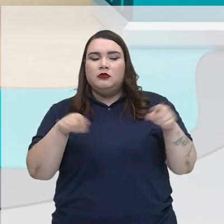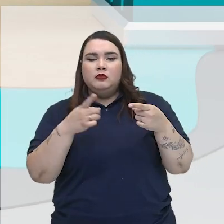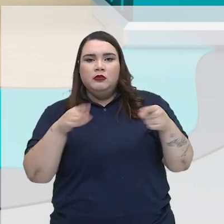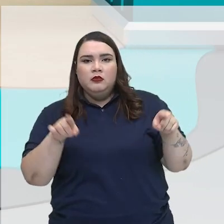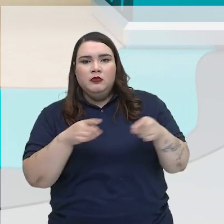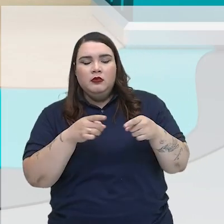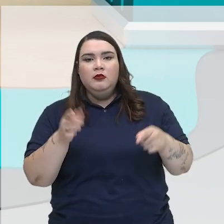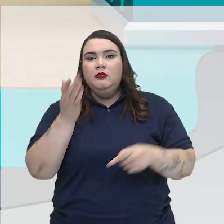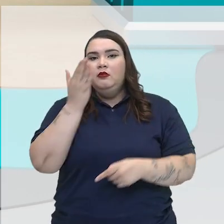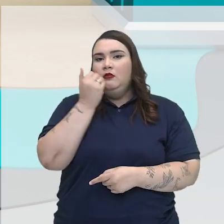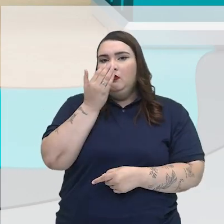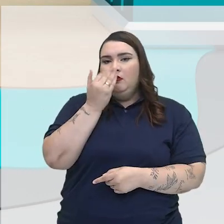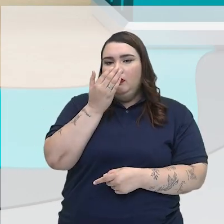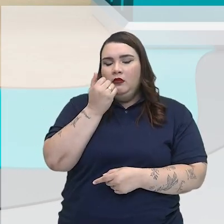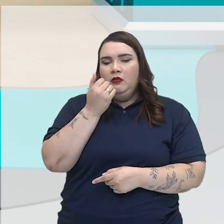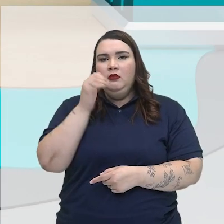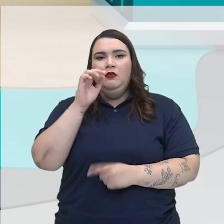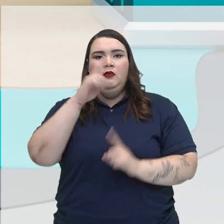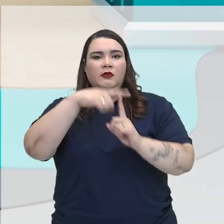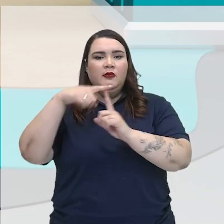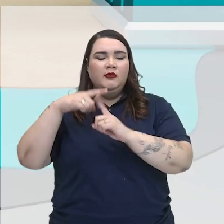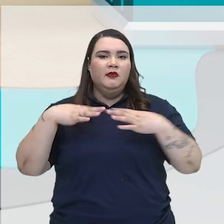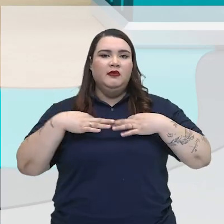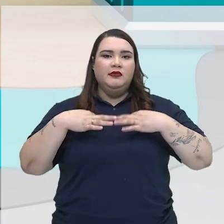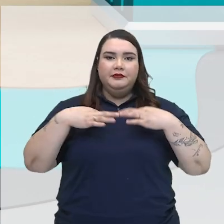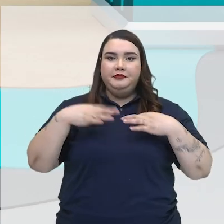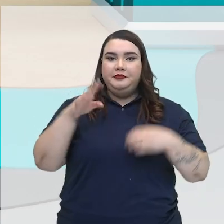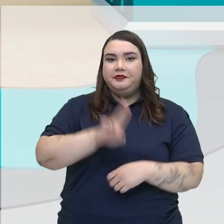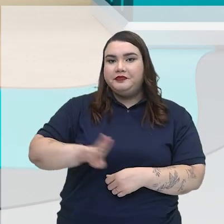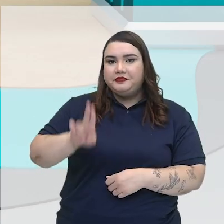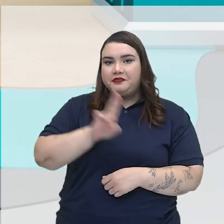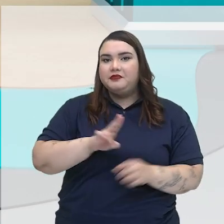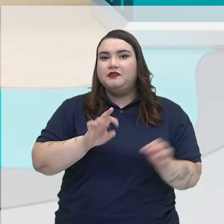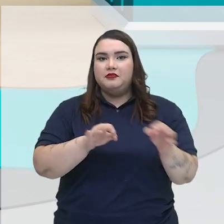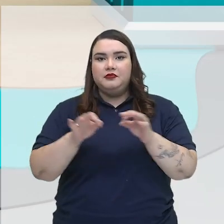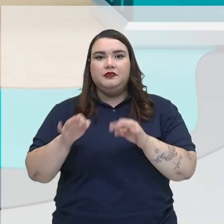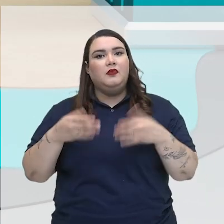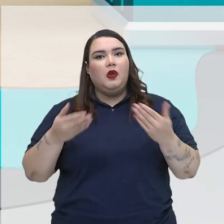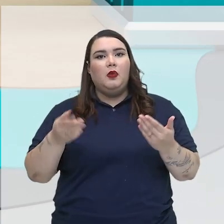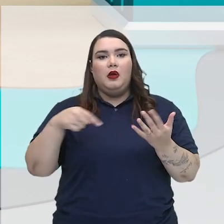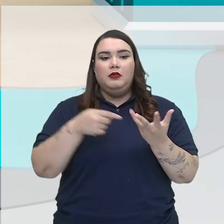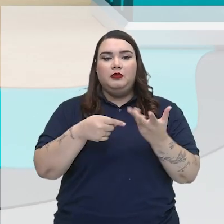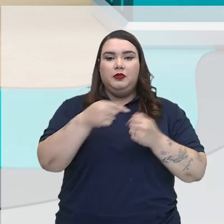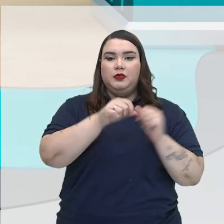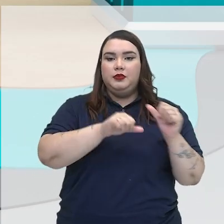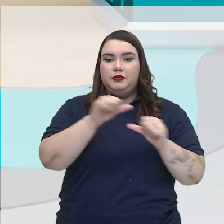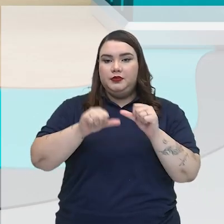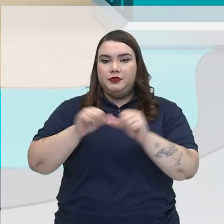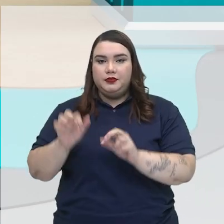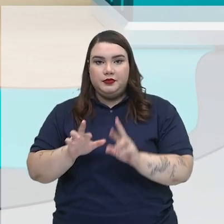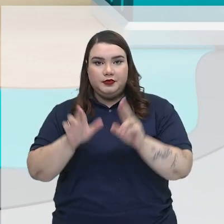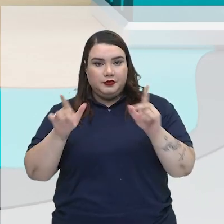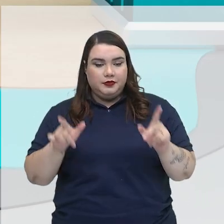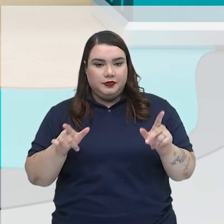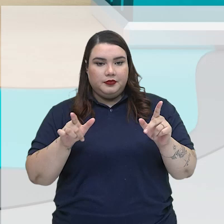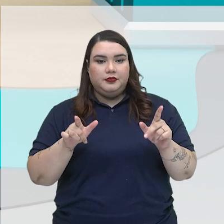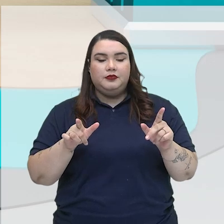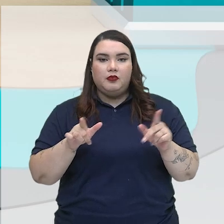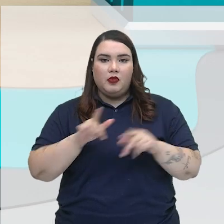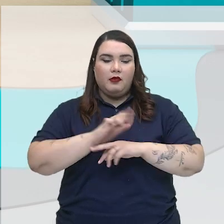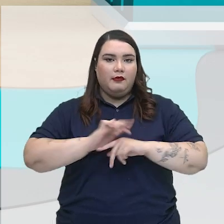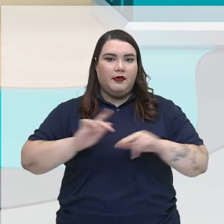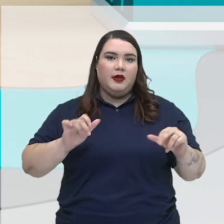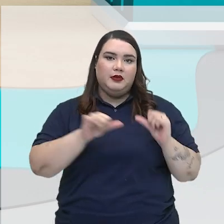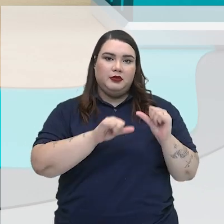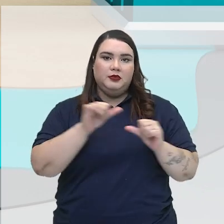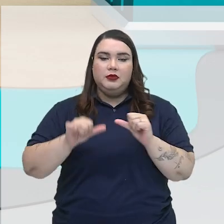estilo de se vestir, tá certo? Então, são mudanças muito diferentes. São muitas mudanças, na verdade, né? E